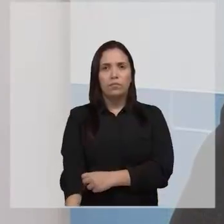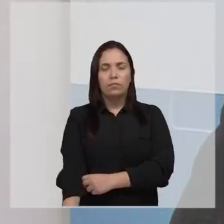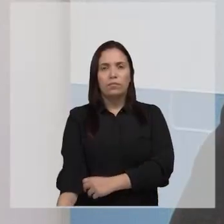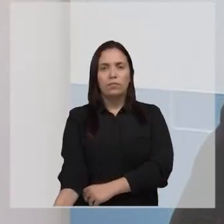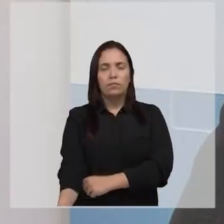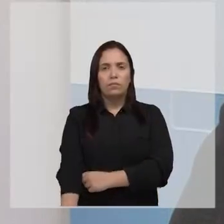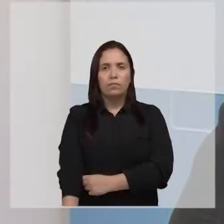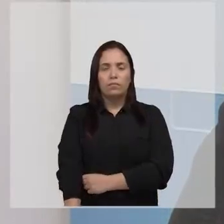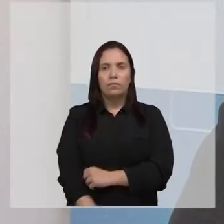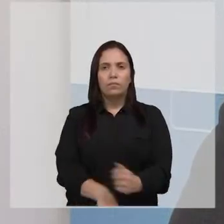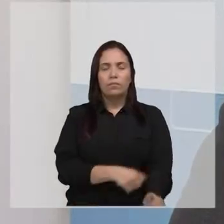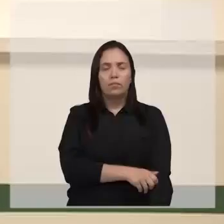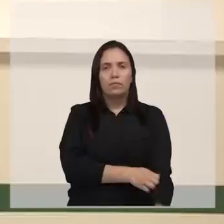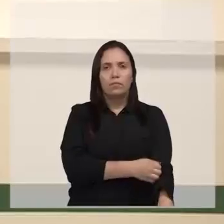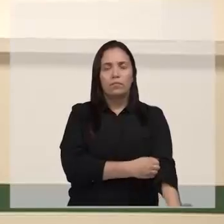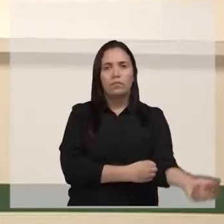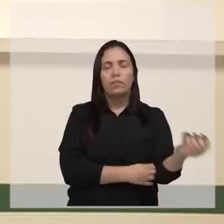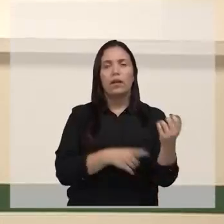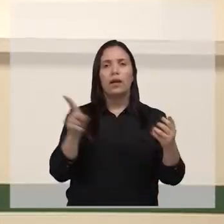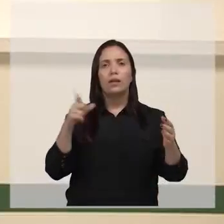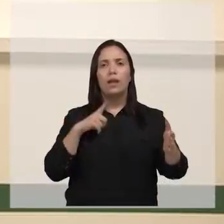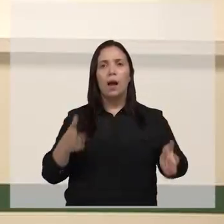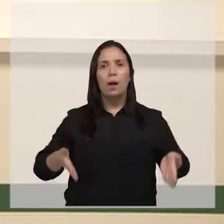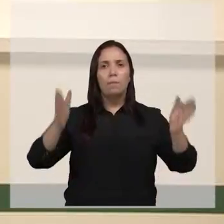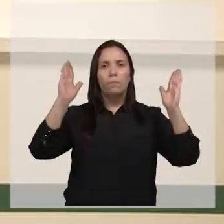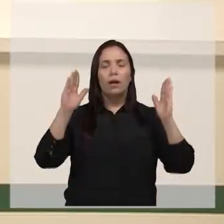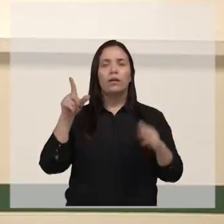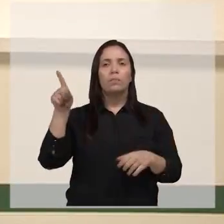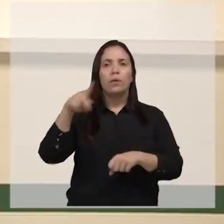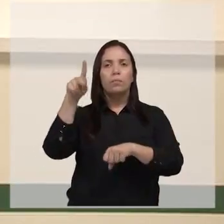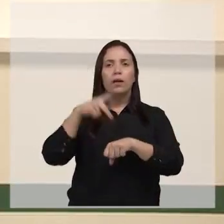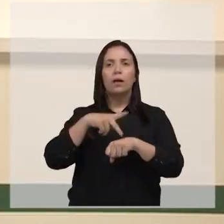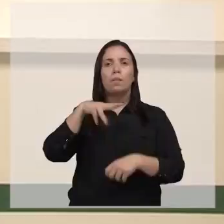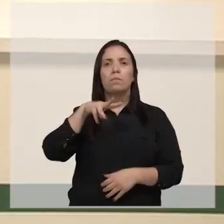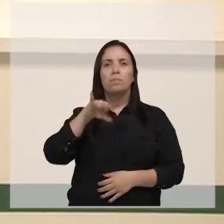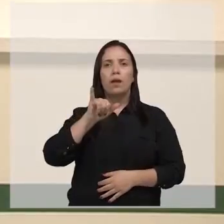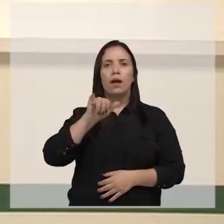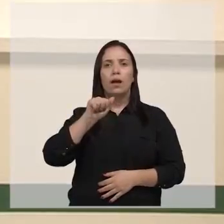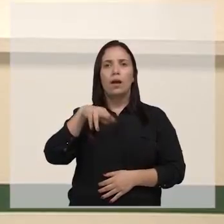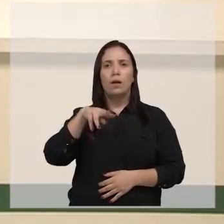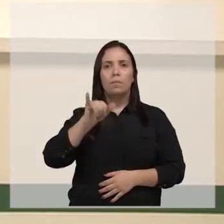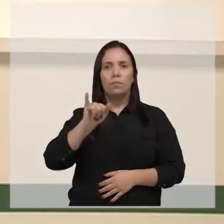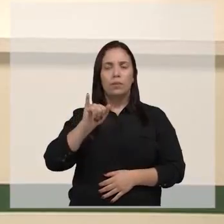Miami, né? É em Miami, Luiz? Eu acredito que ele que seja assim. Até questiono